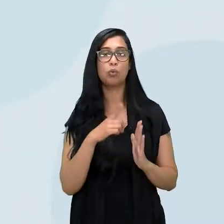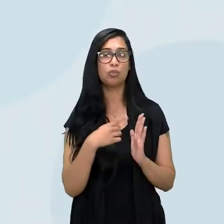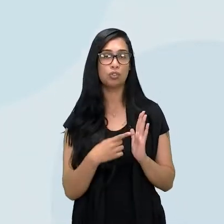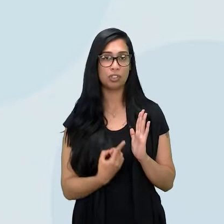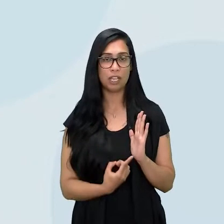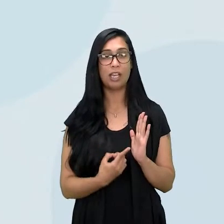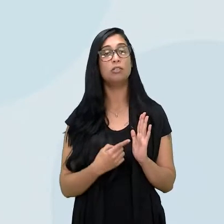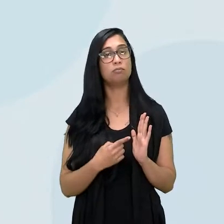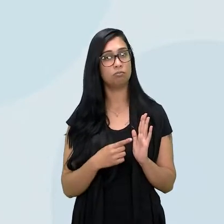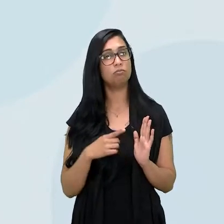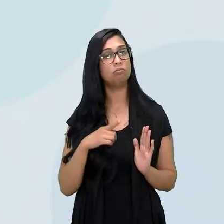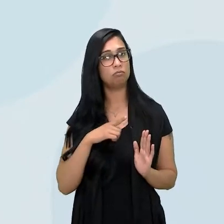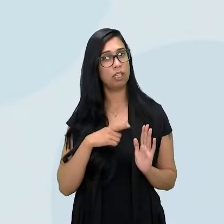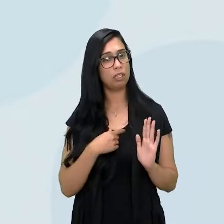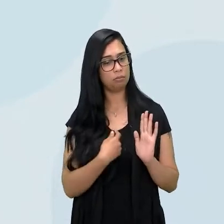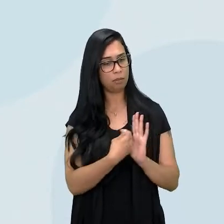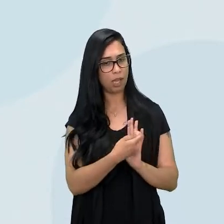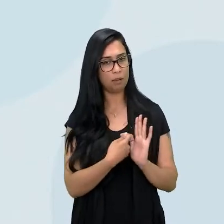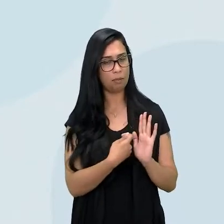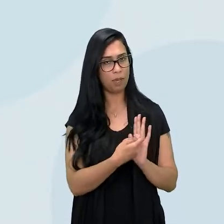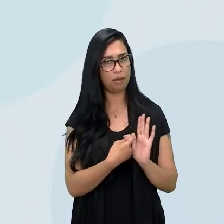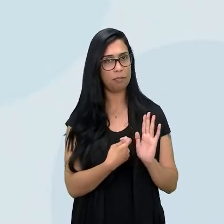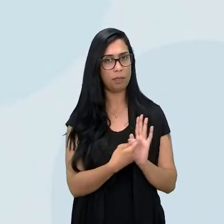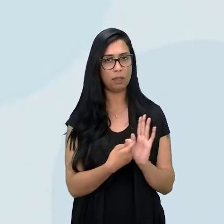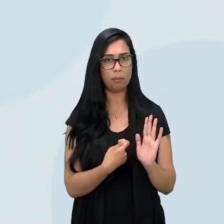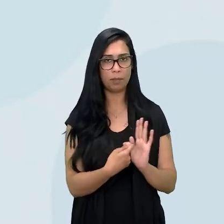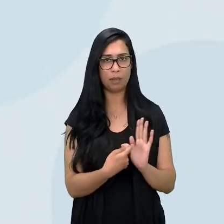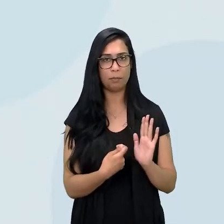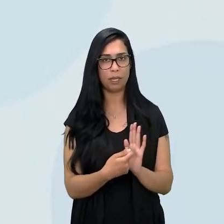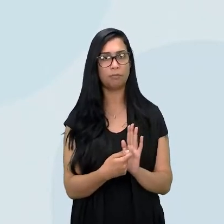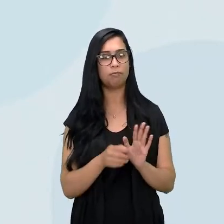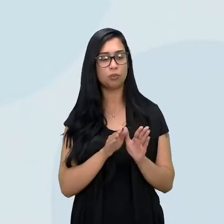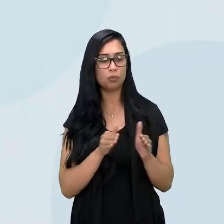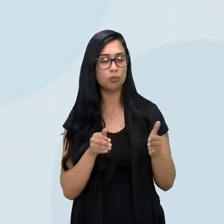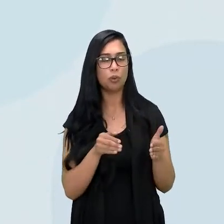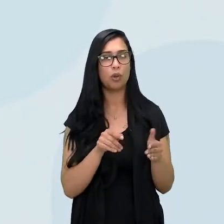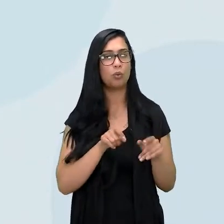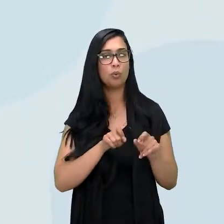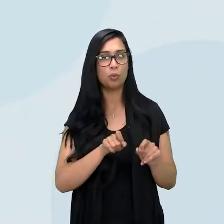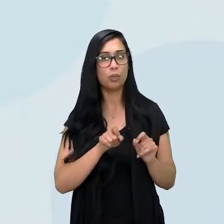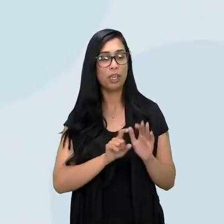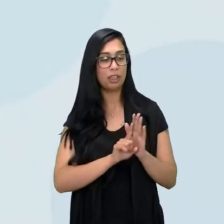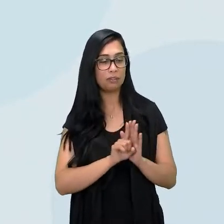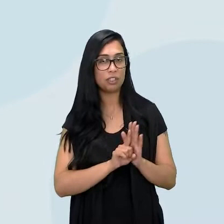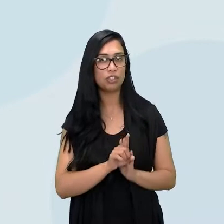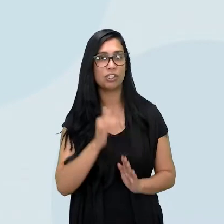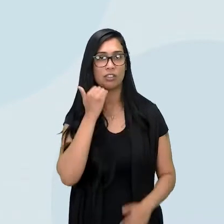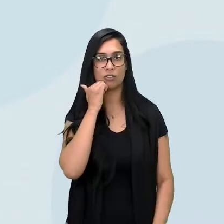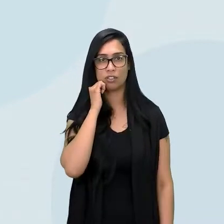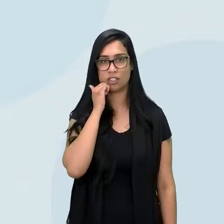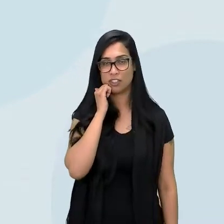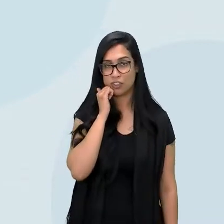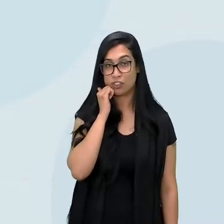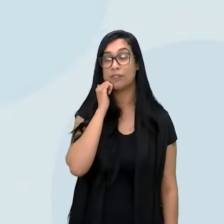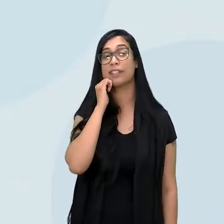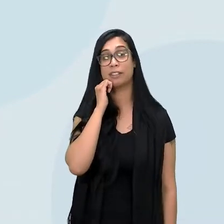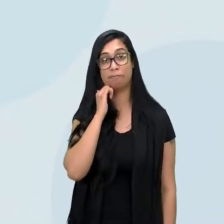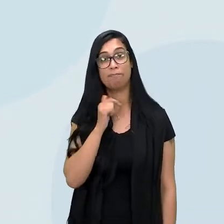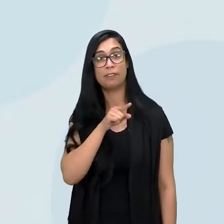caderno de registros científicos, né? Pautados na investigação científica para registrar e acompanhar as